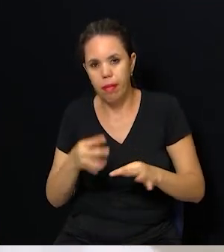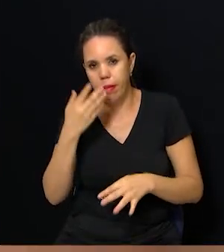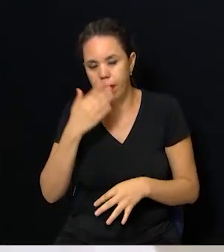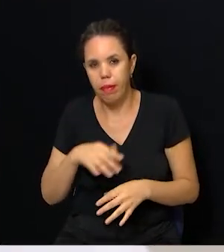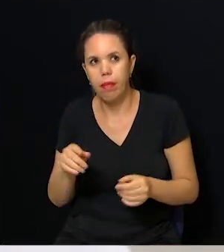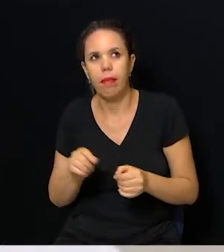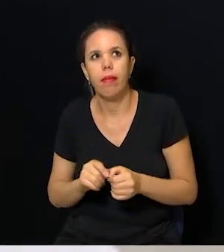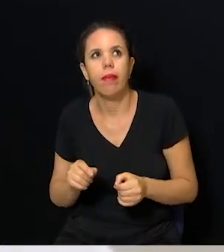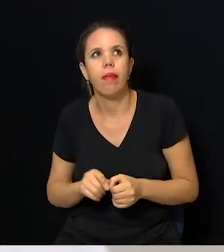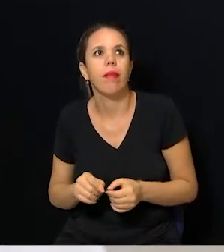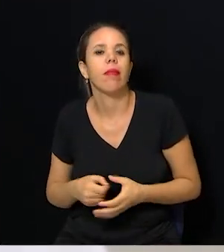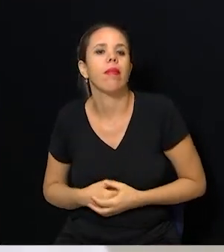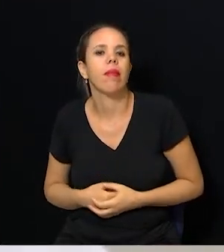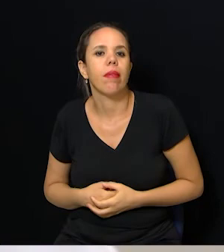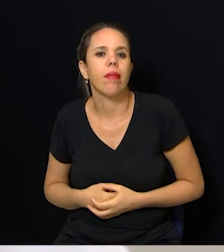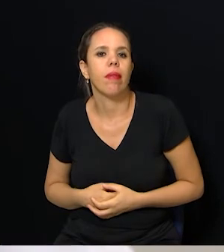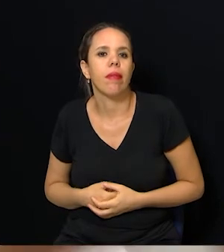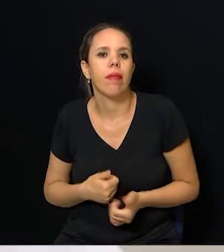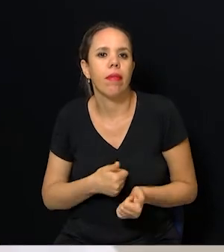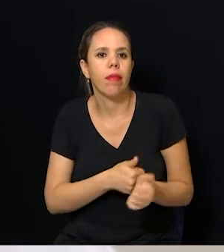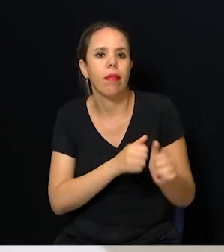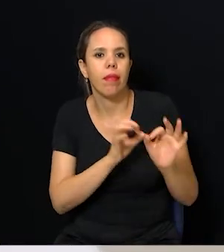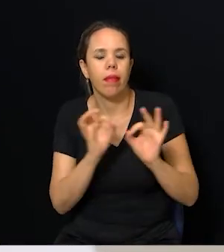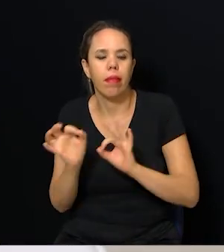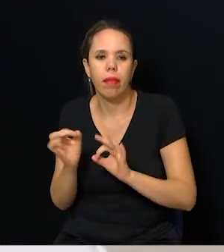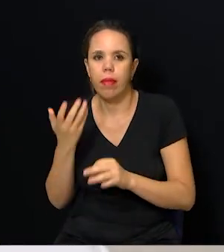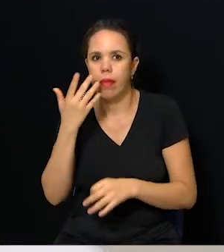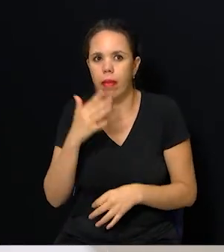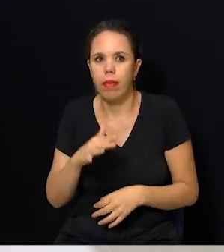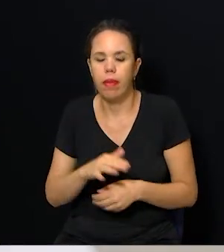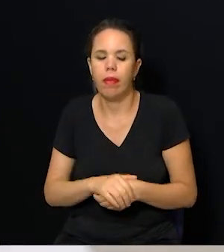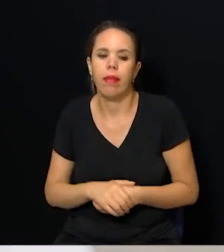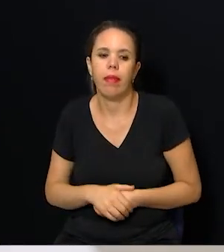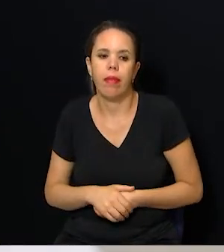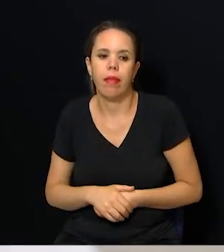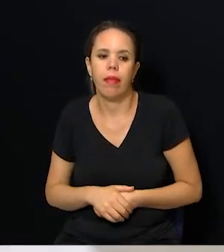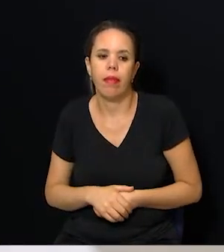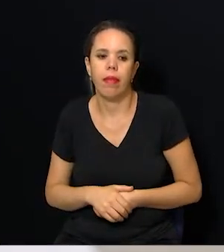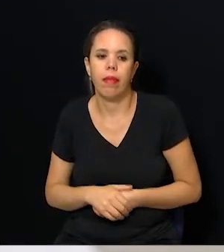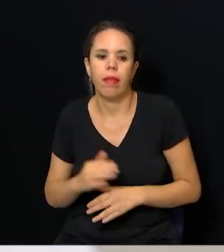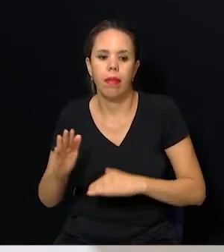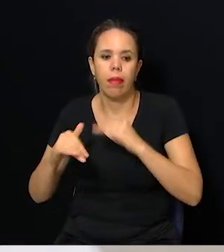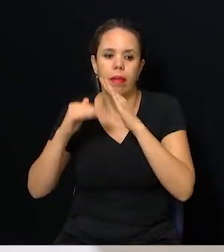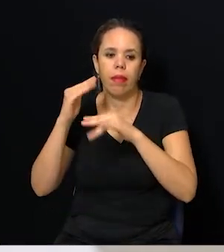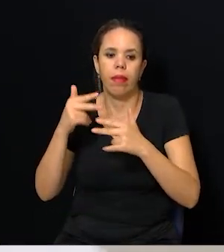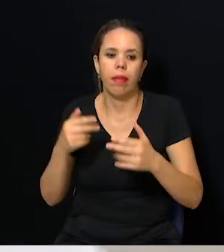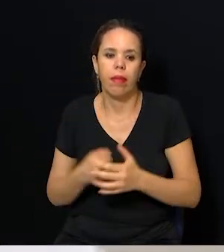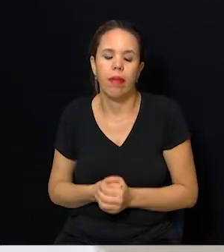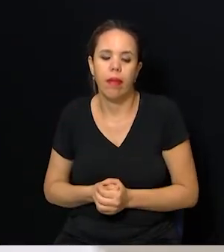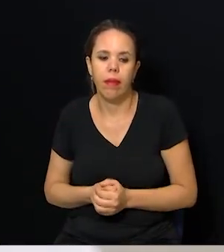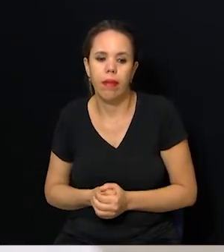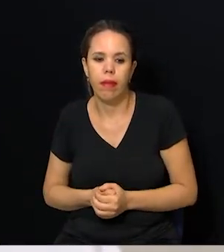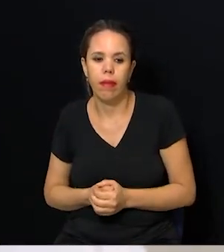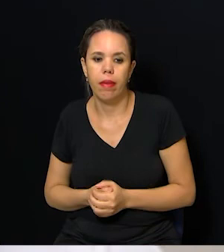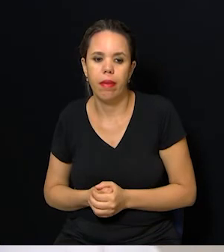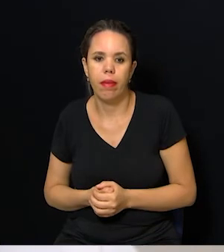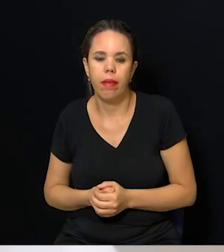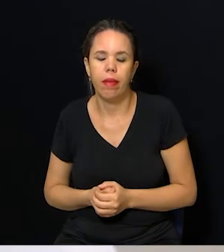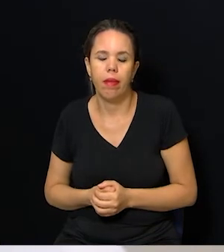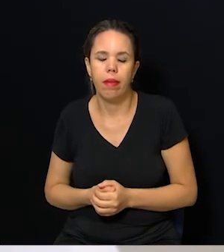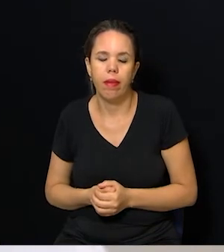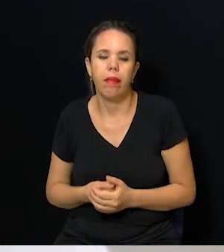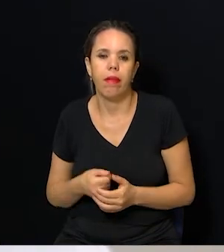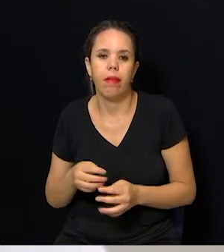faz vamos dizer, o acompanhamento global da criança, nutricional, vê como é que está o desenvolvimento, orienta nas vacinações que